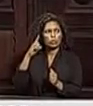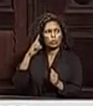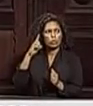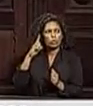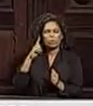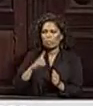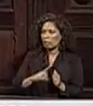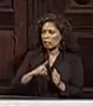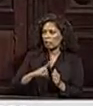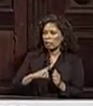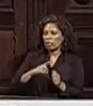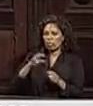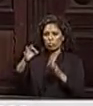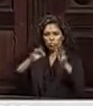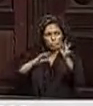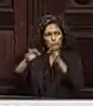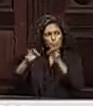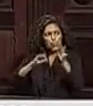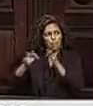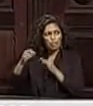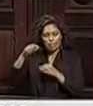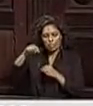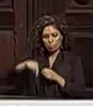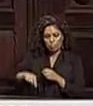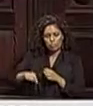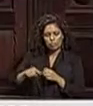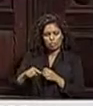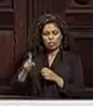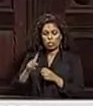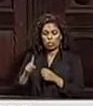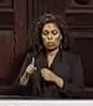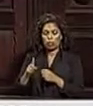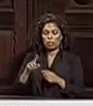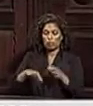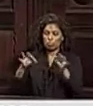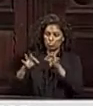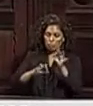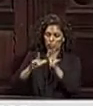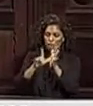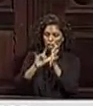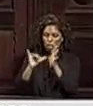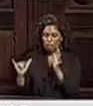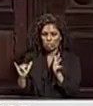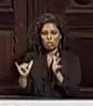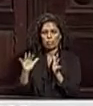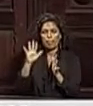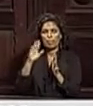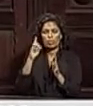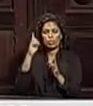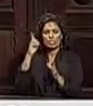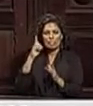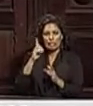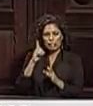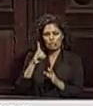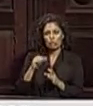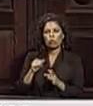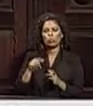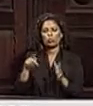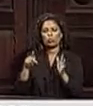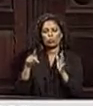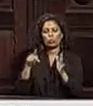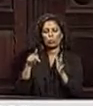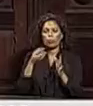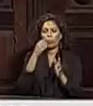de prospecção, seja em ambas as fases de prospecção e de produção, não é bom para o Rio de Janeiro. E por que que falo